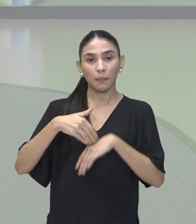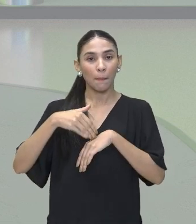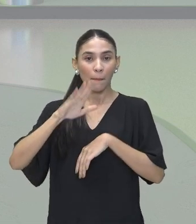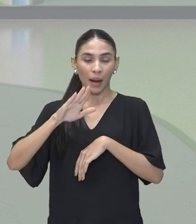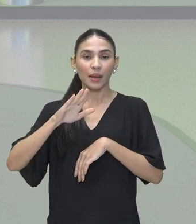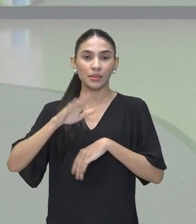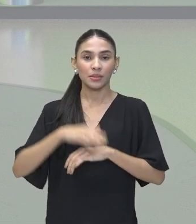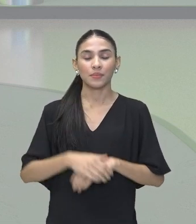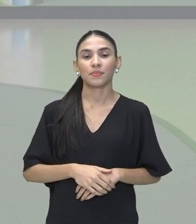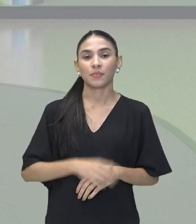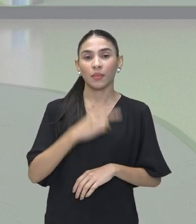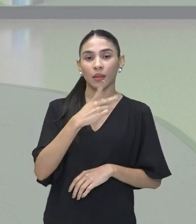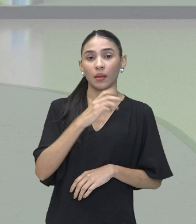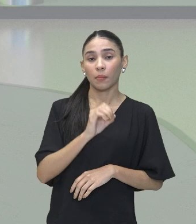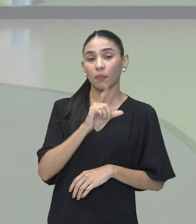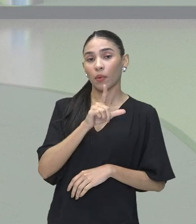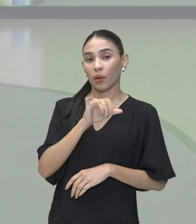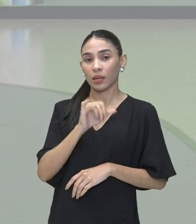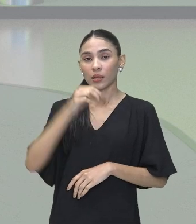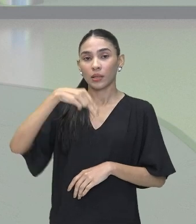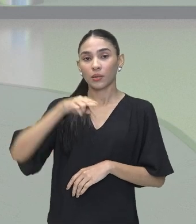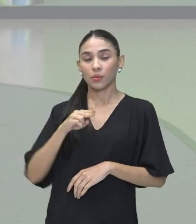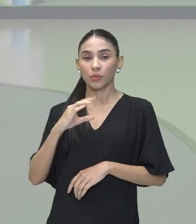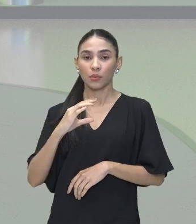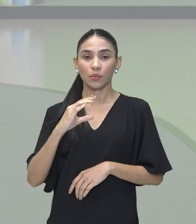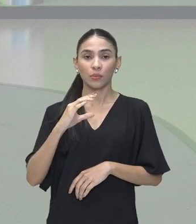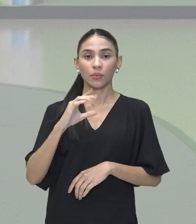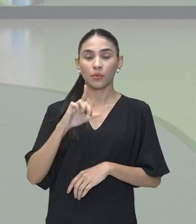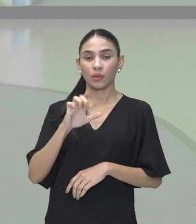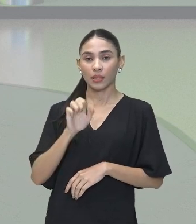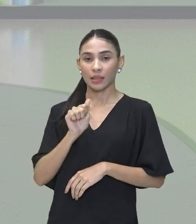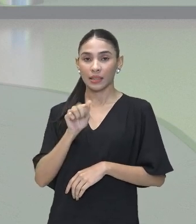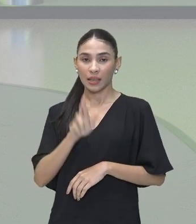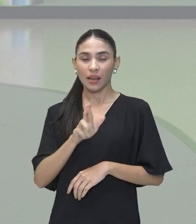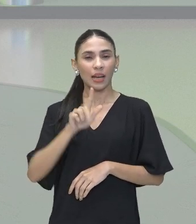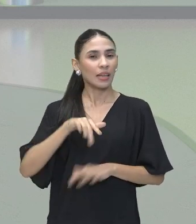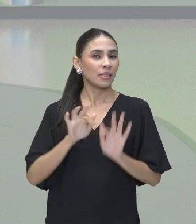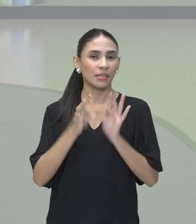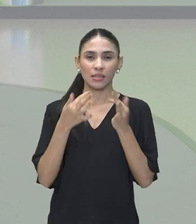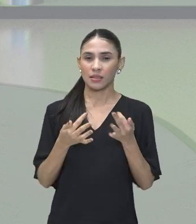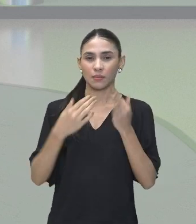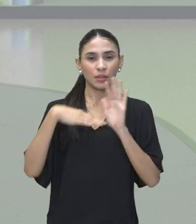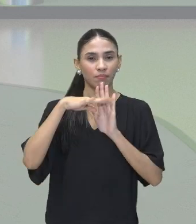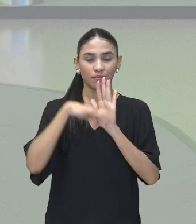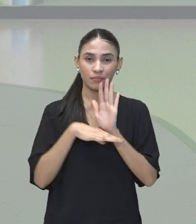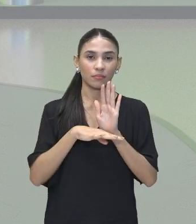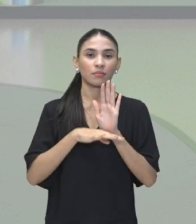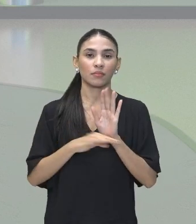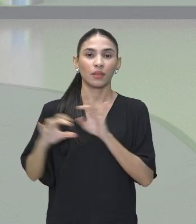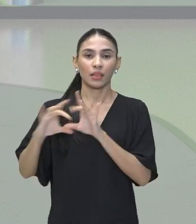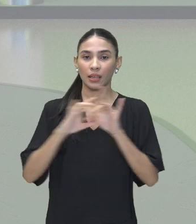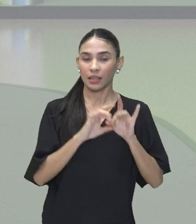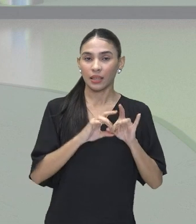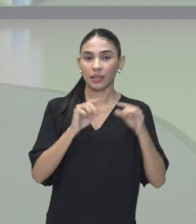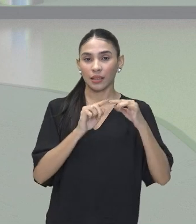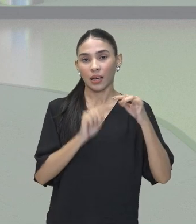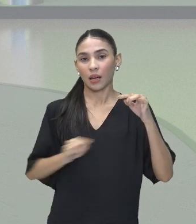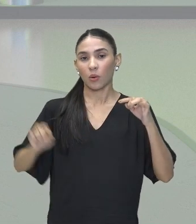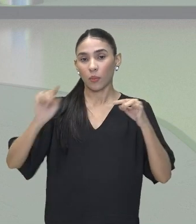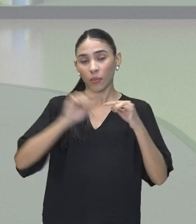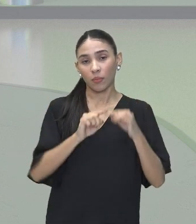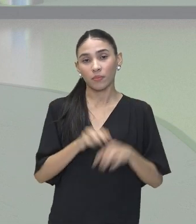um. Polinuclear, mais de um núcleo. Então, é bem simples a classificação das cadeias aromáticas. Ou